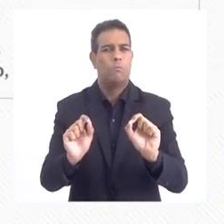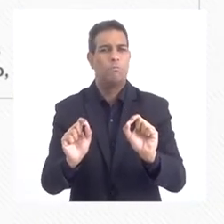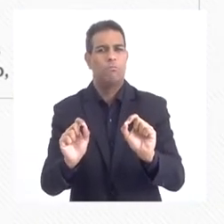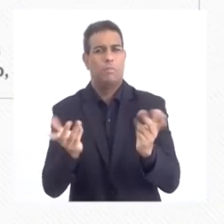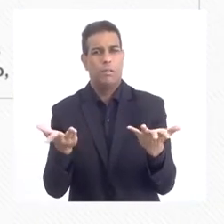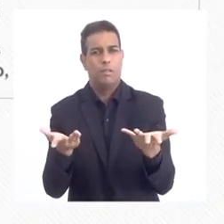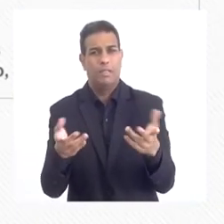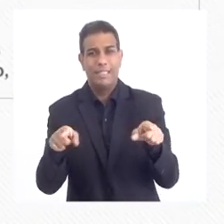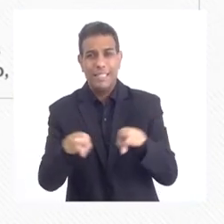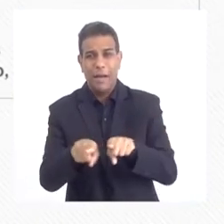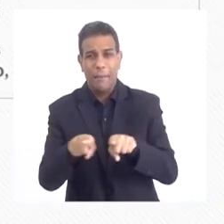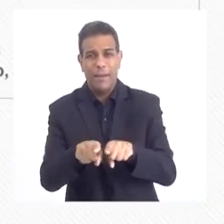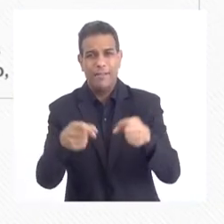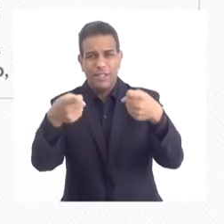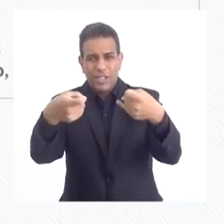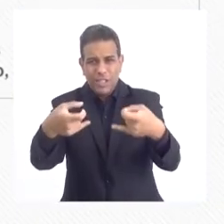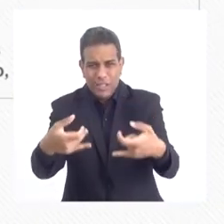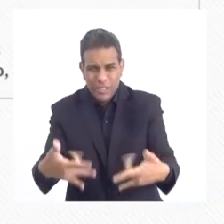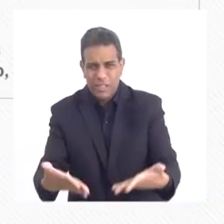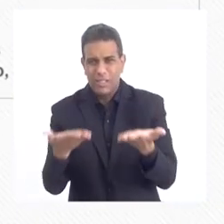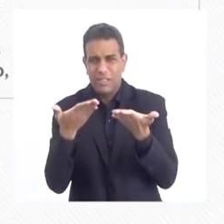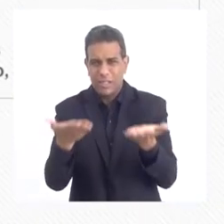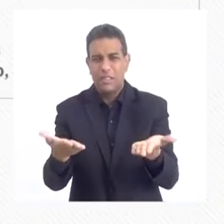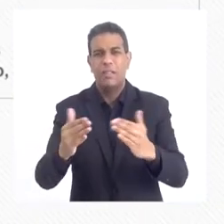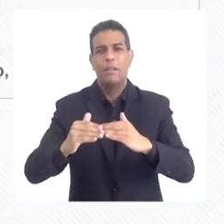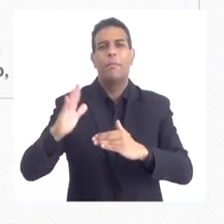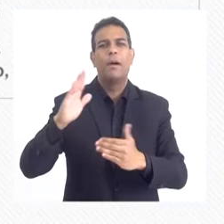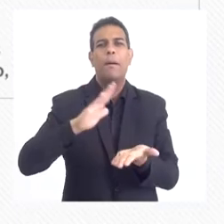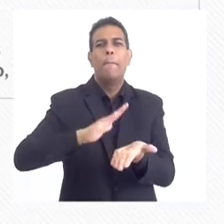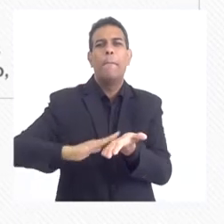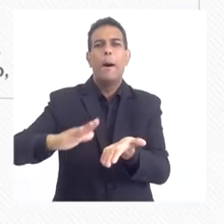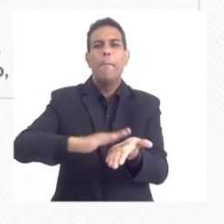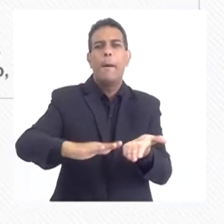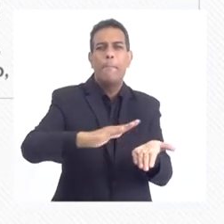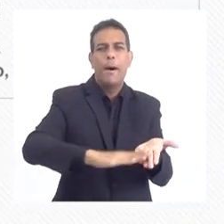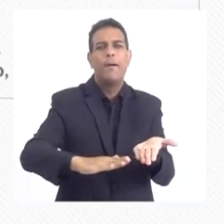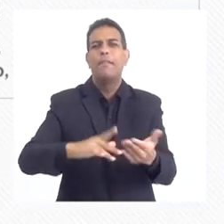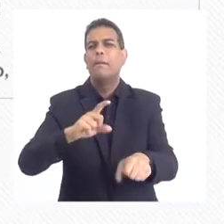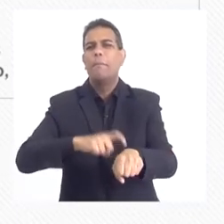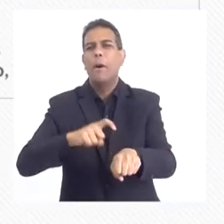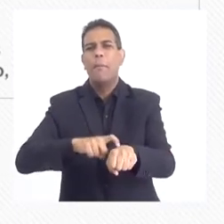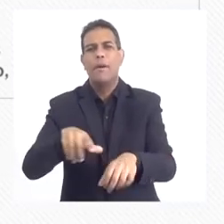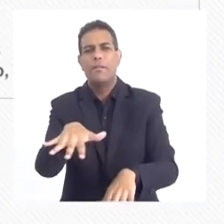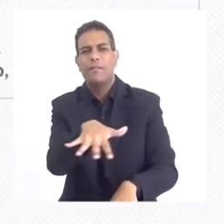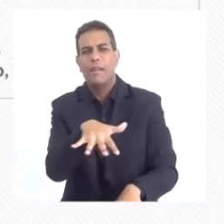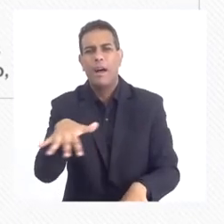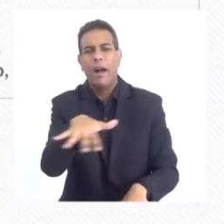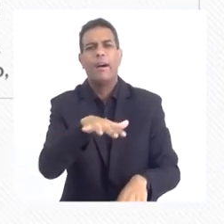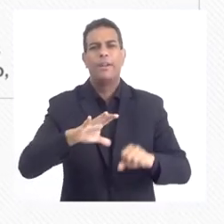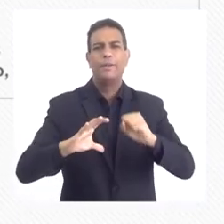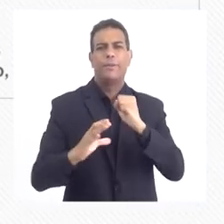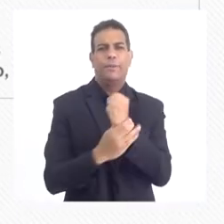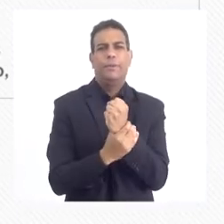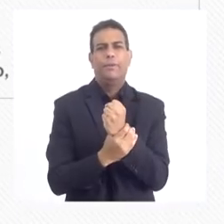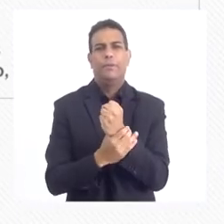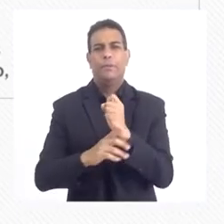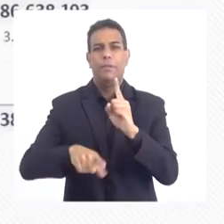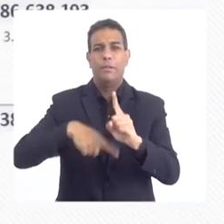e aqui também a Previdência tem um custo maior por conta exatamente da securitização dos